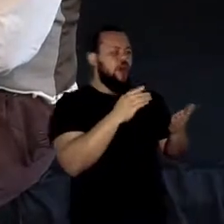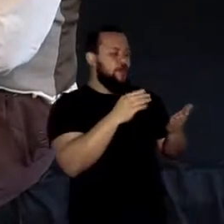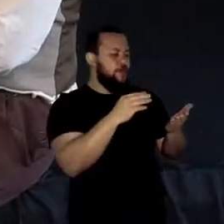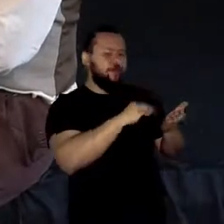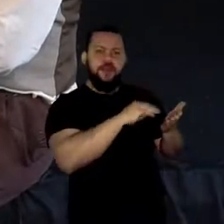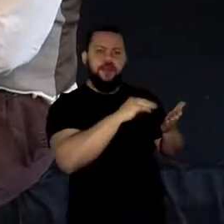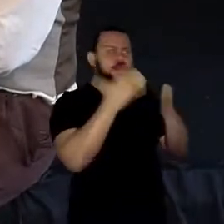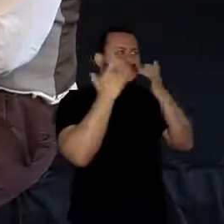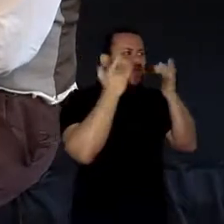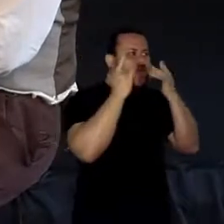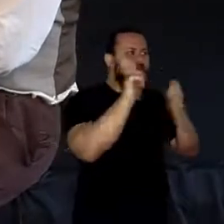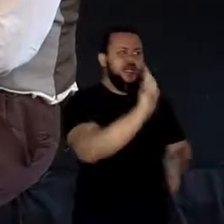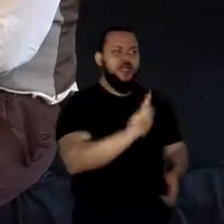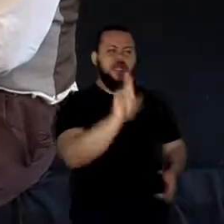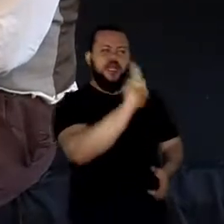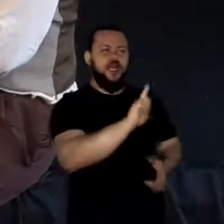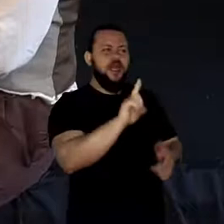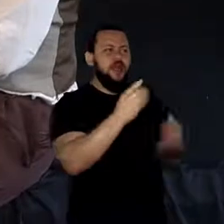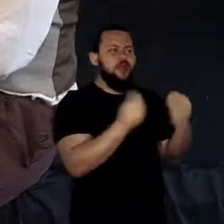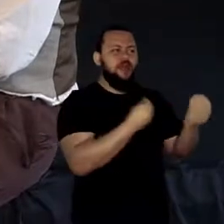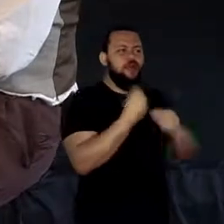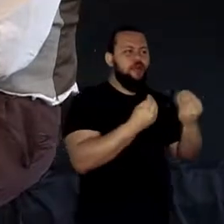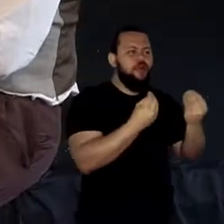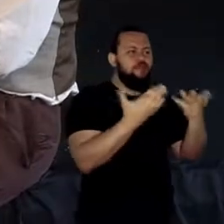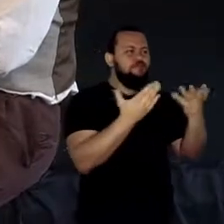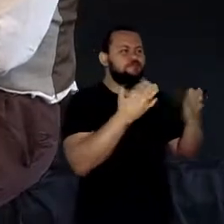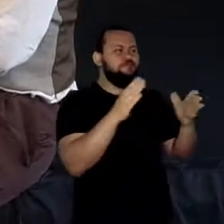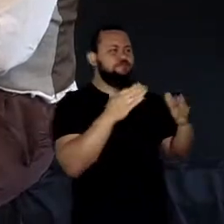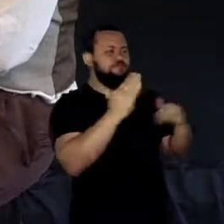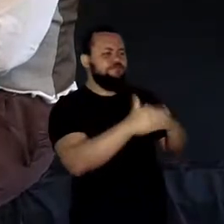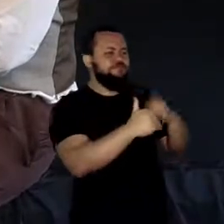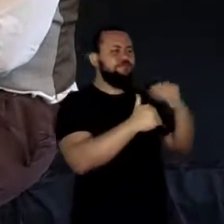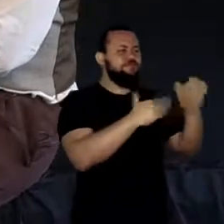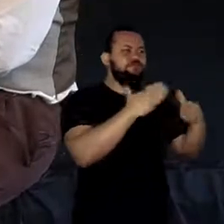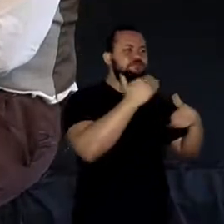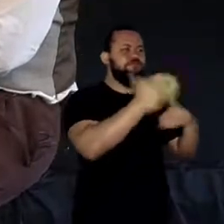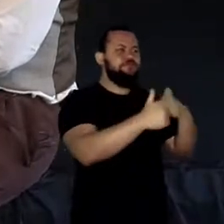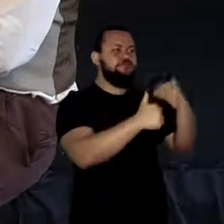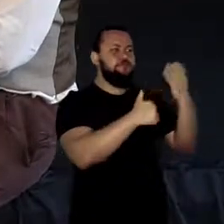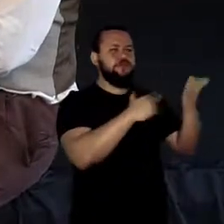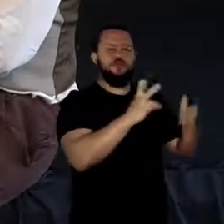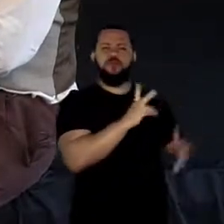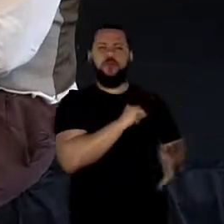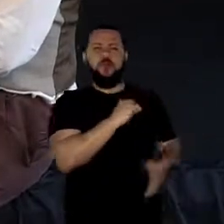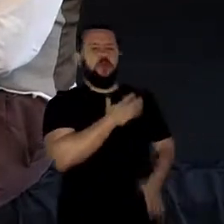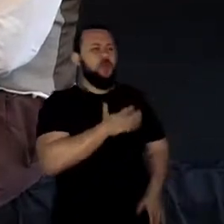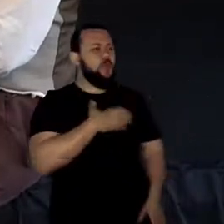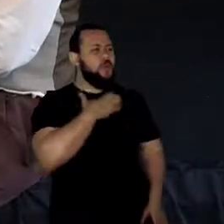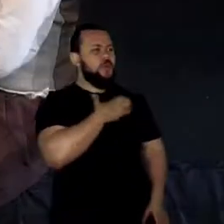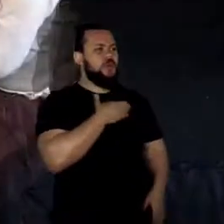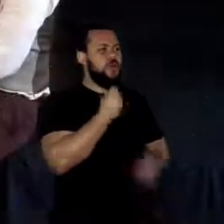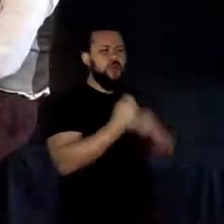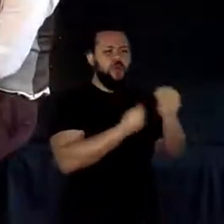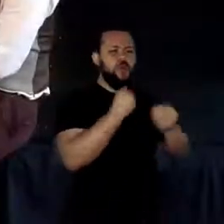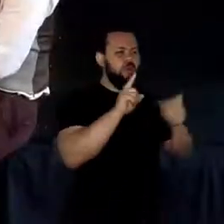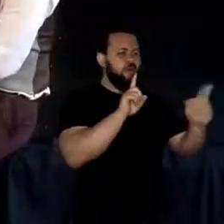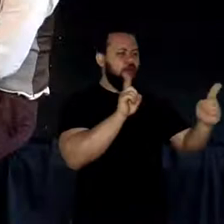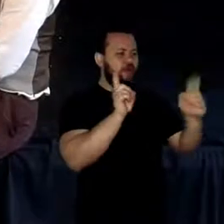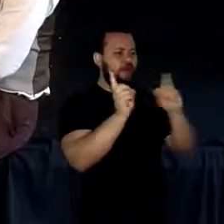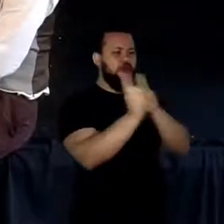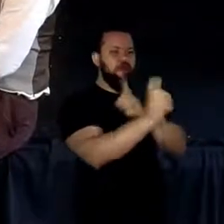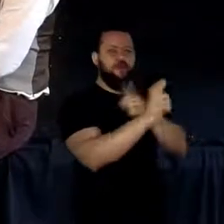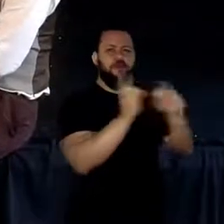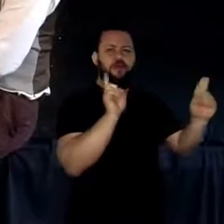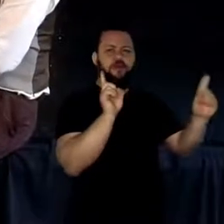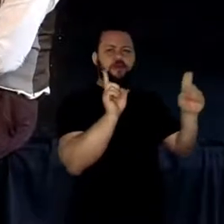visual. E como que foi o processo? Eu achei... Nossa, a gente gostou muito do giratório, né? Uhum. O processo,